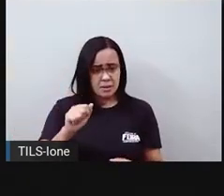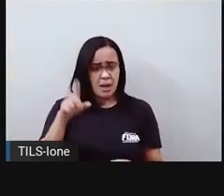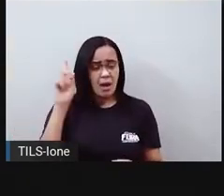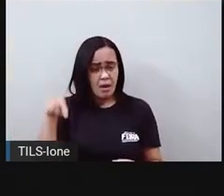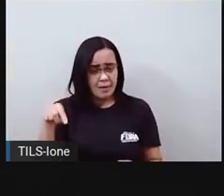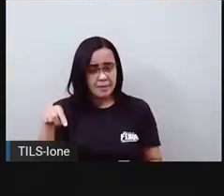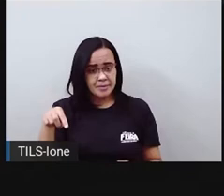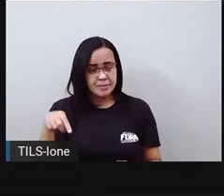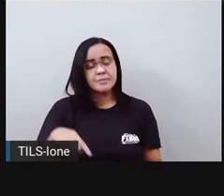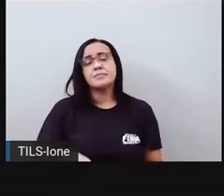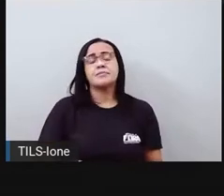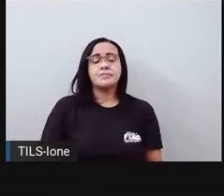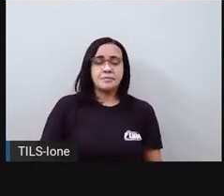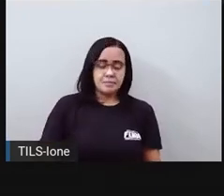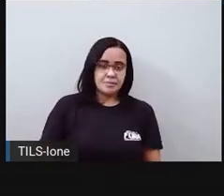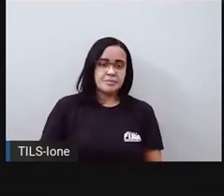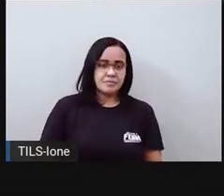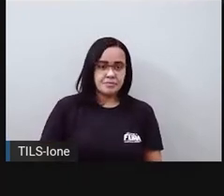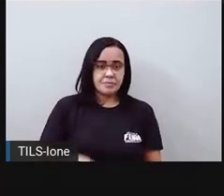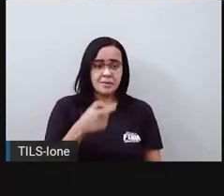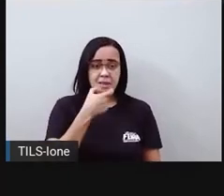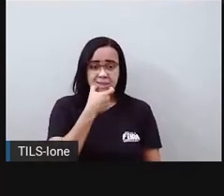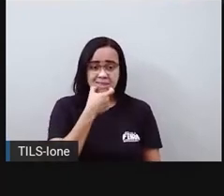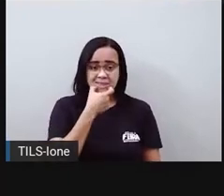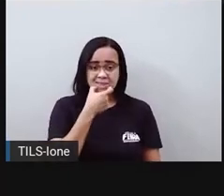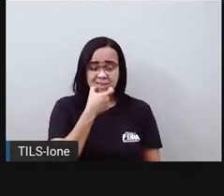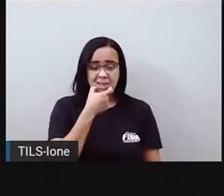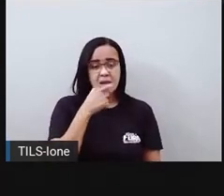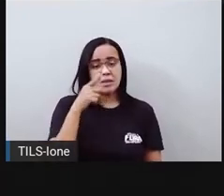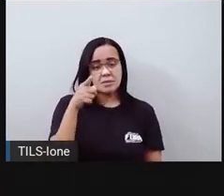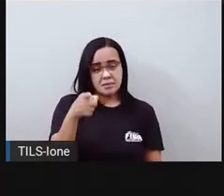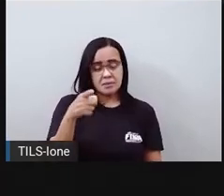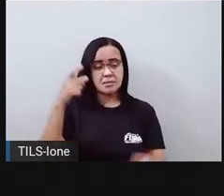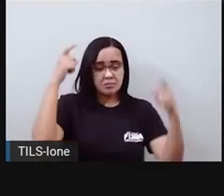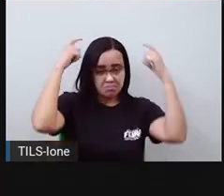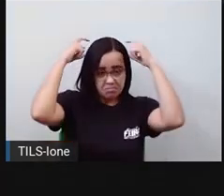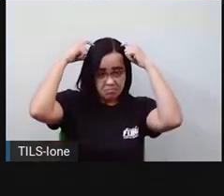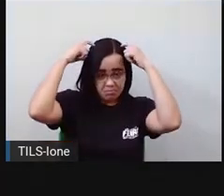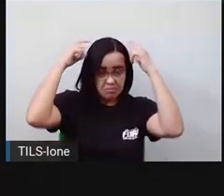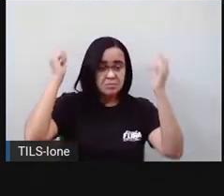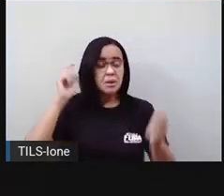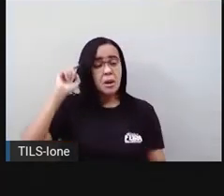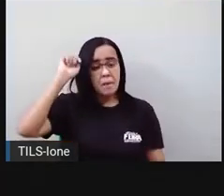Panda, in English, é esse ursinho aí, que é o ursinho panda.